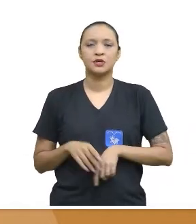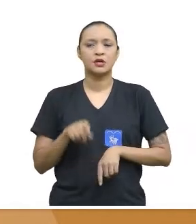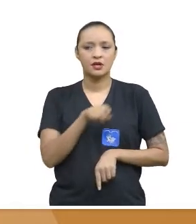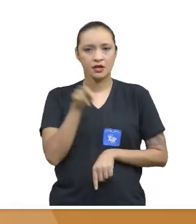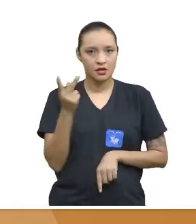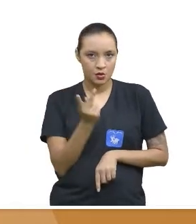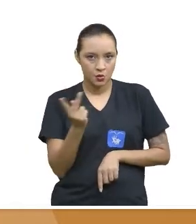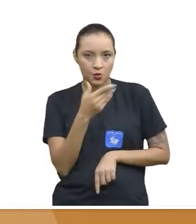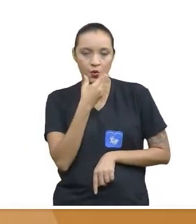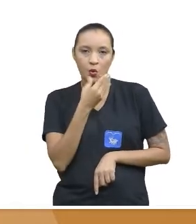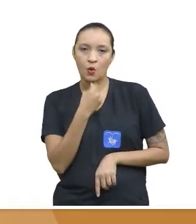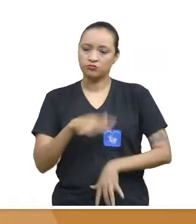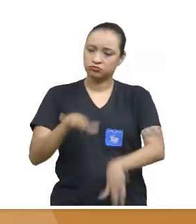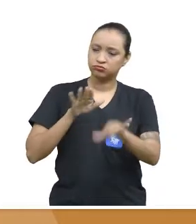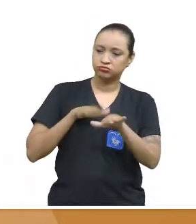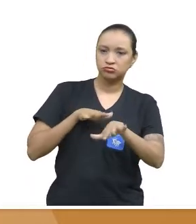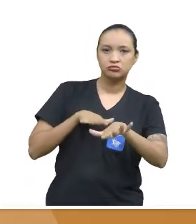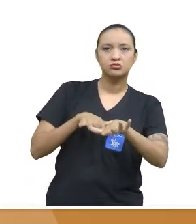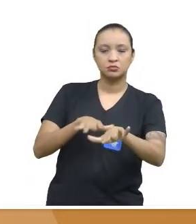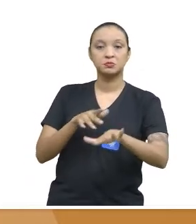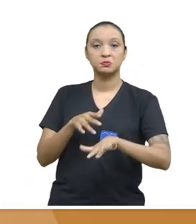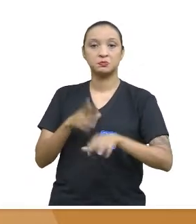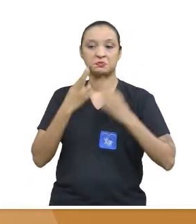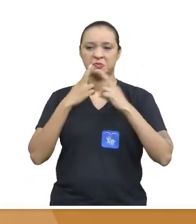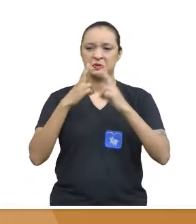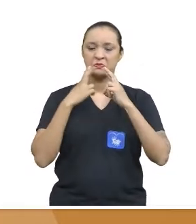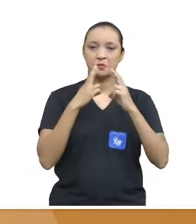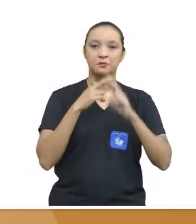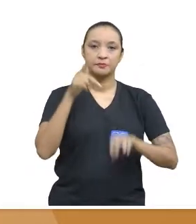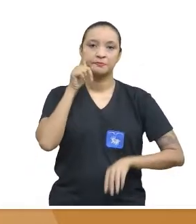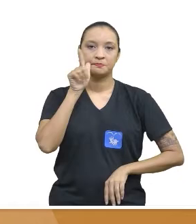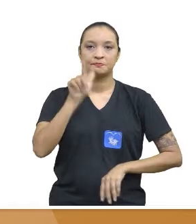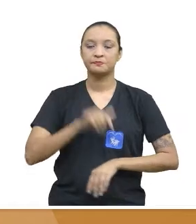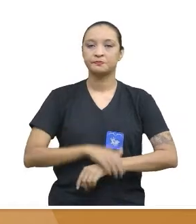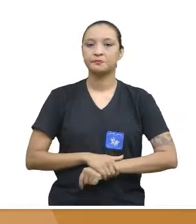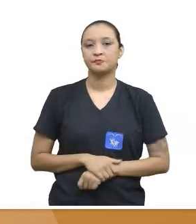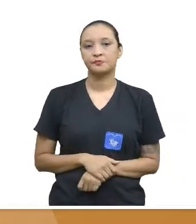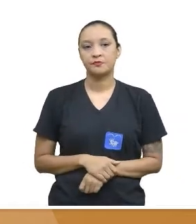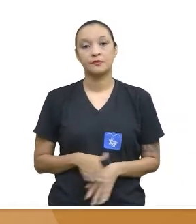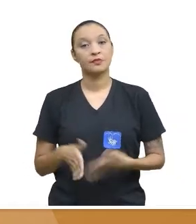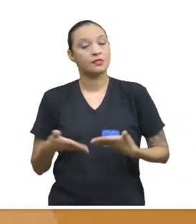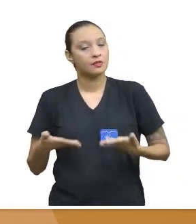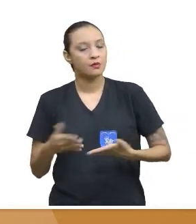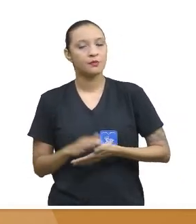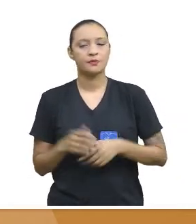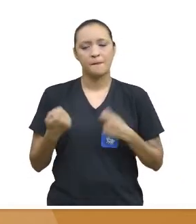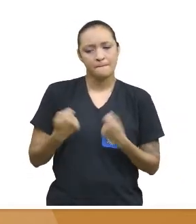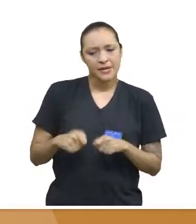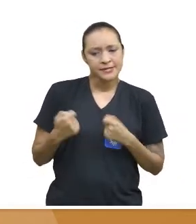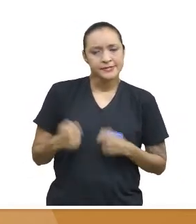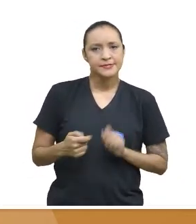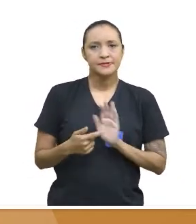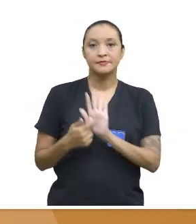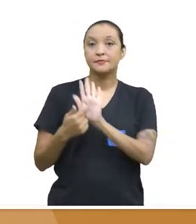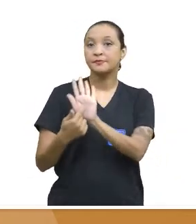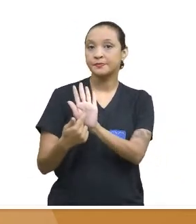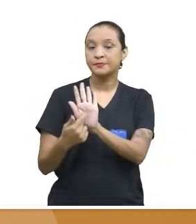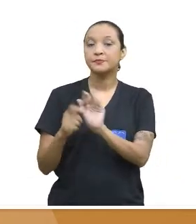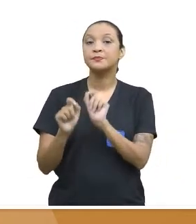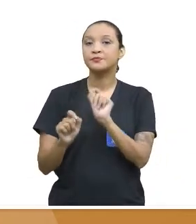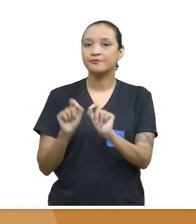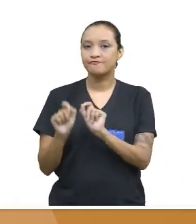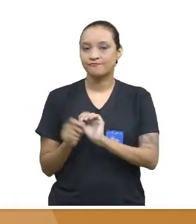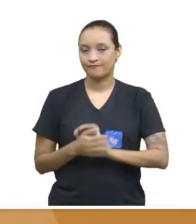rebeliões vitoriosas, tá? Então é assim, senhores, eu preciso explicar para os senhores algo